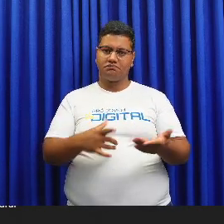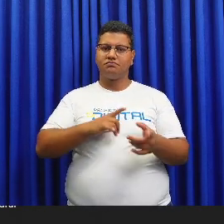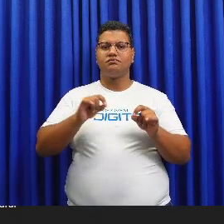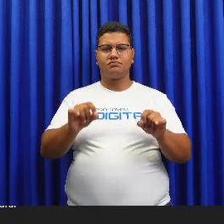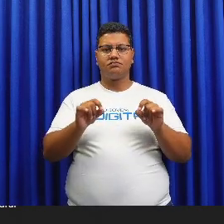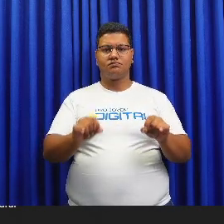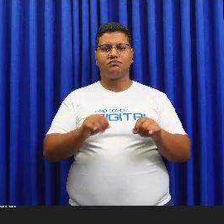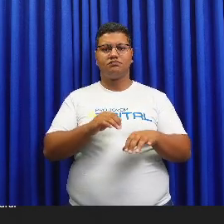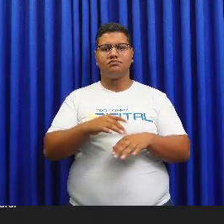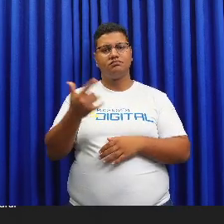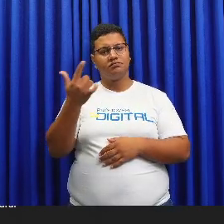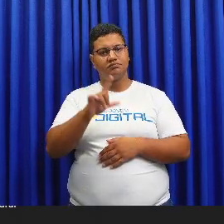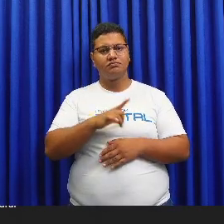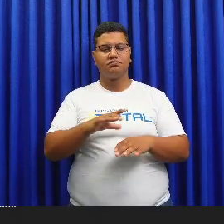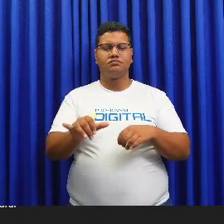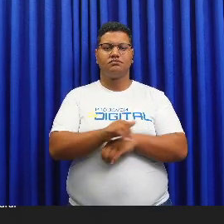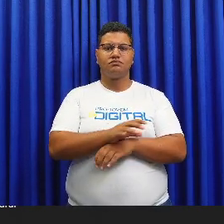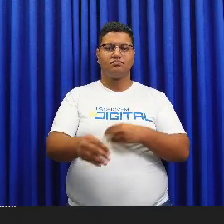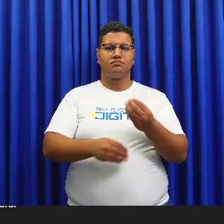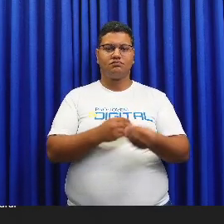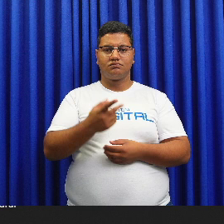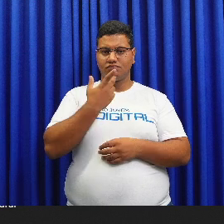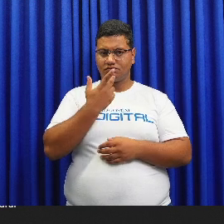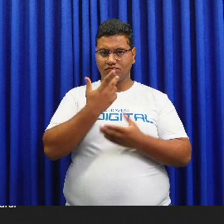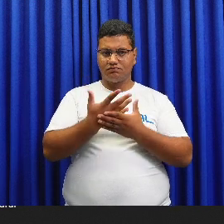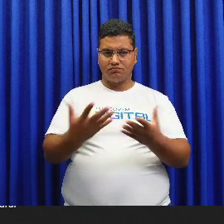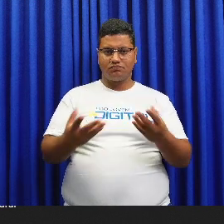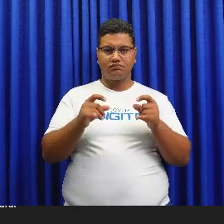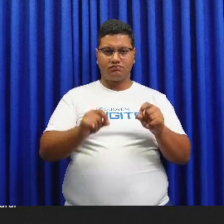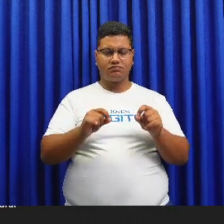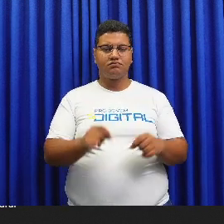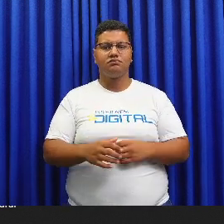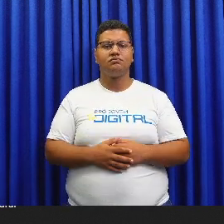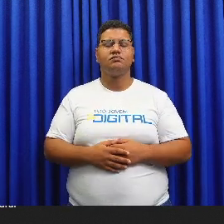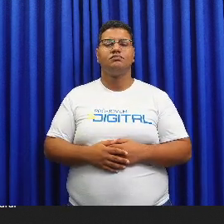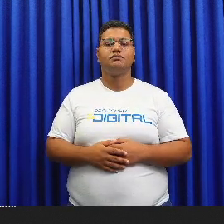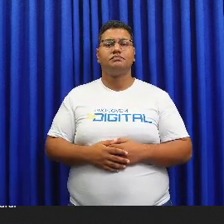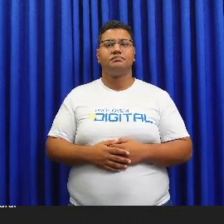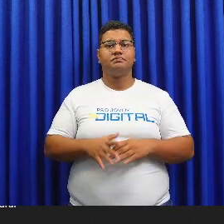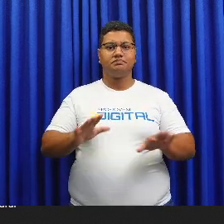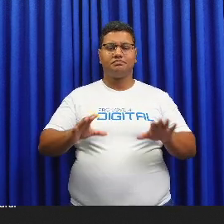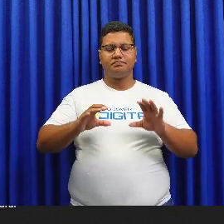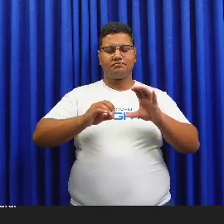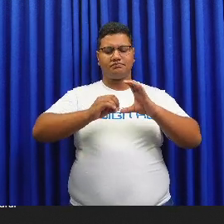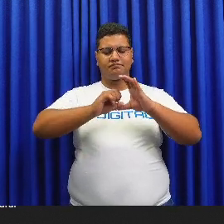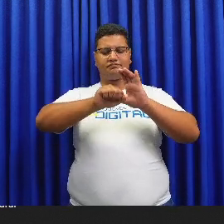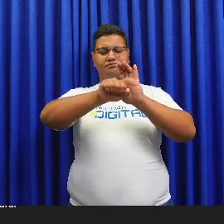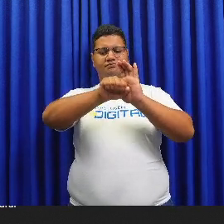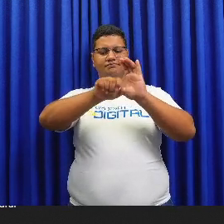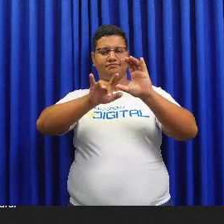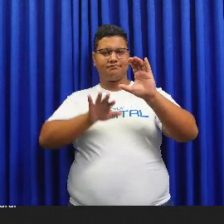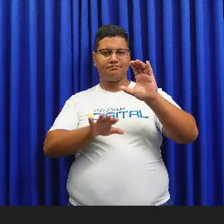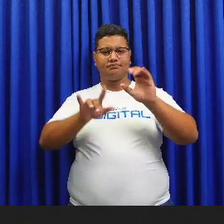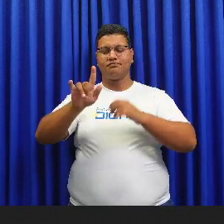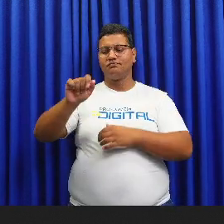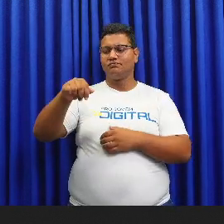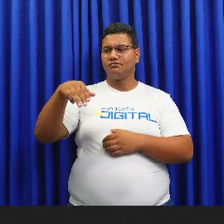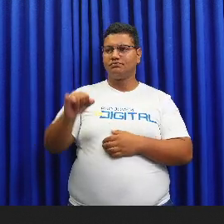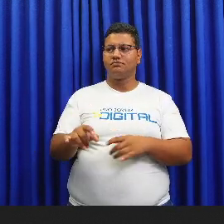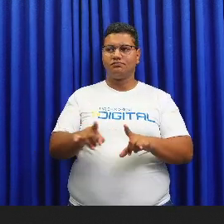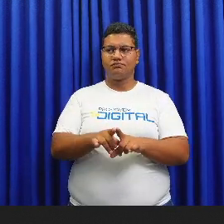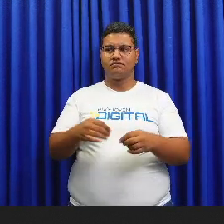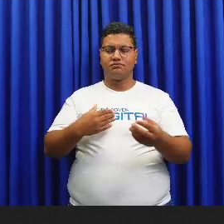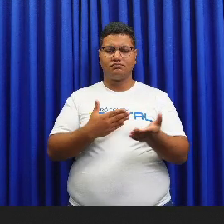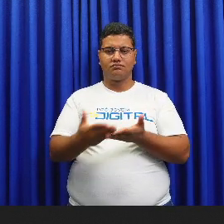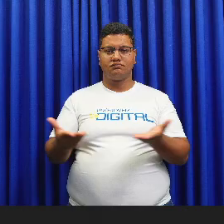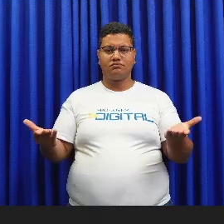é mais uma ferramenta, né? Lá eu te mostrei o Google, eu te mostrei o Canva e te mostrei o Gamma. Por que que no